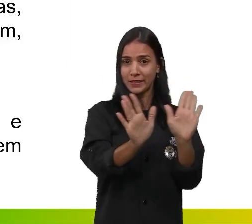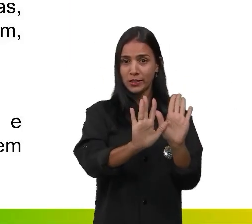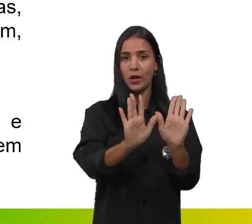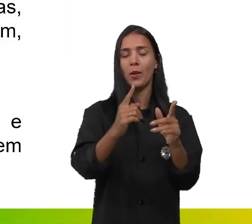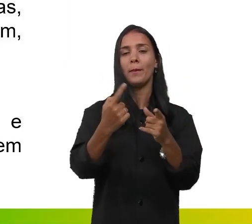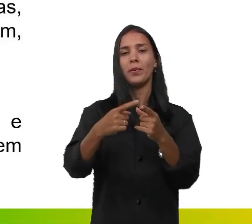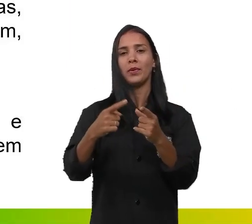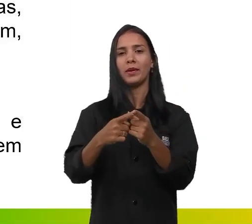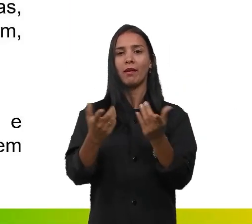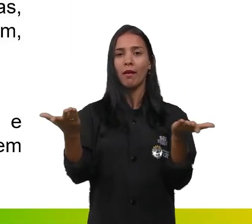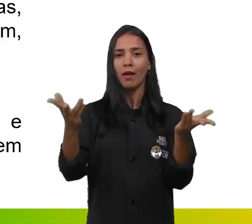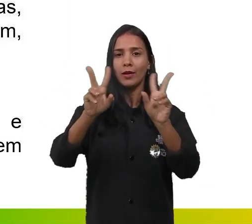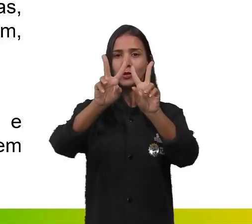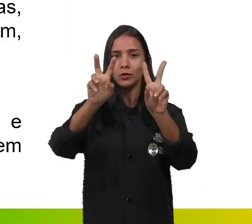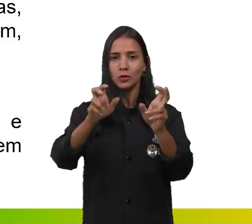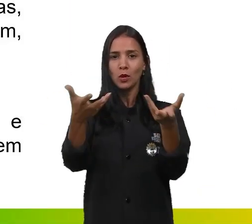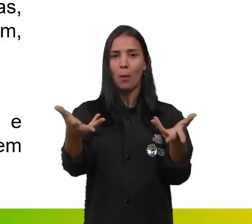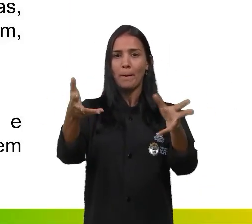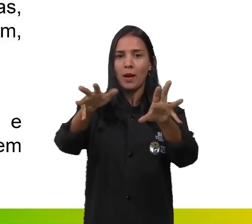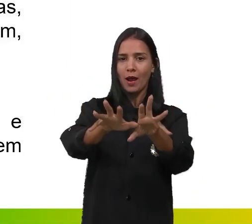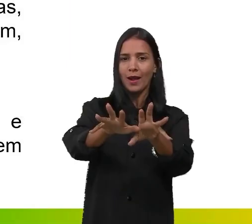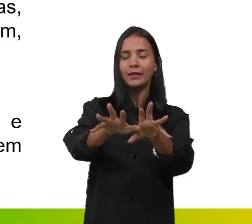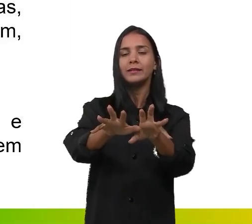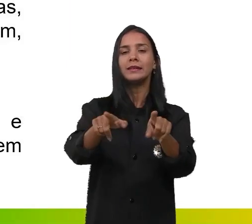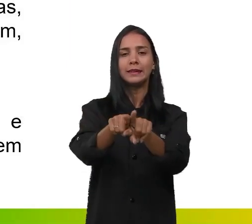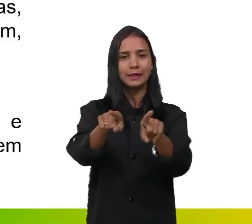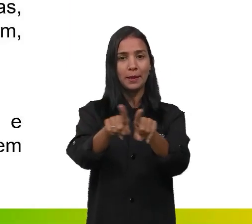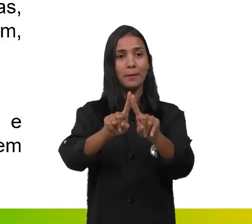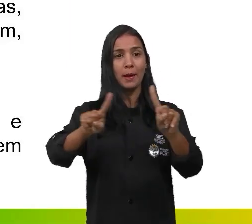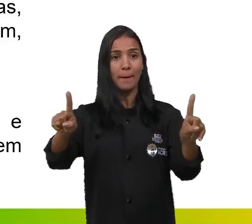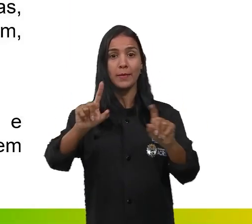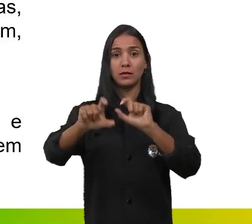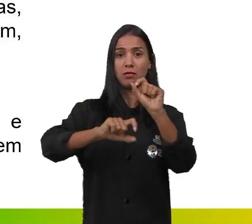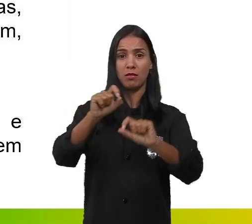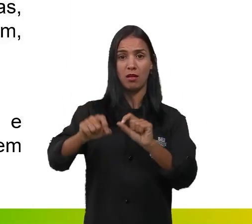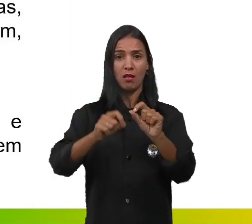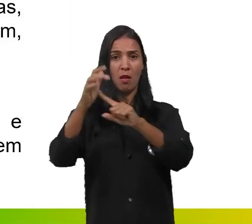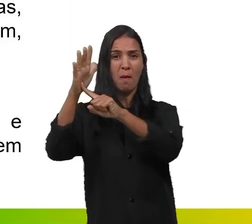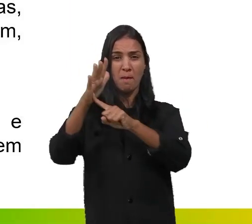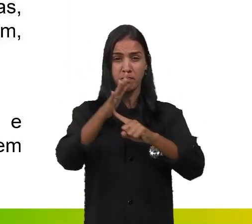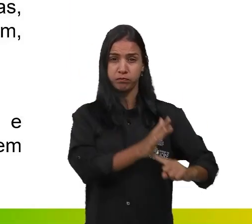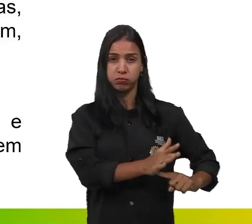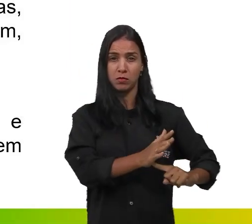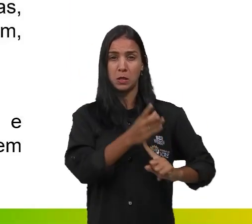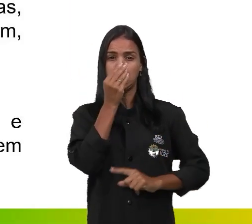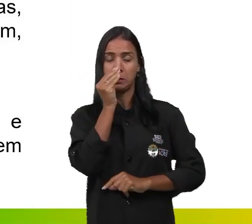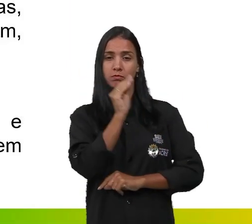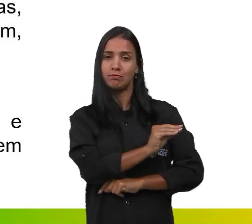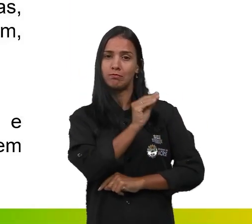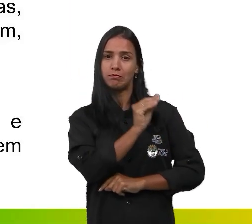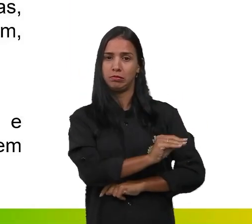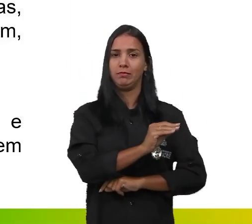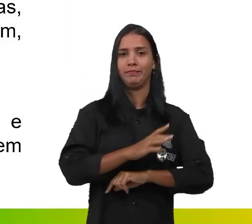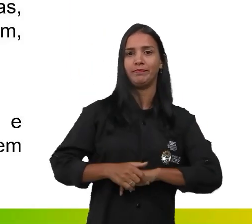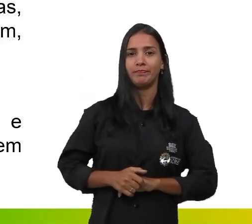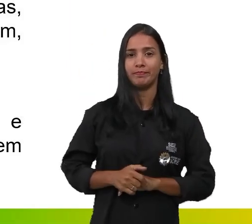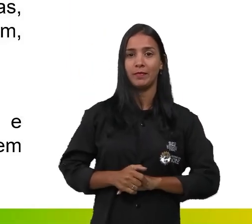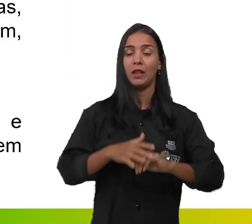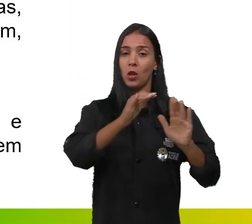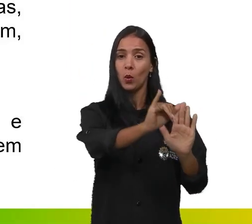incluir o outro, mas de, certo modo, rebaixar o outro. Identidade